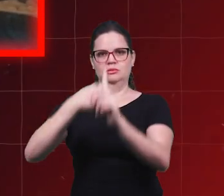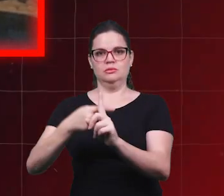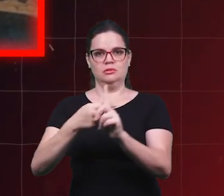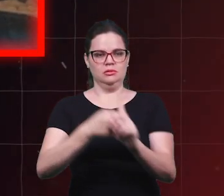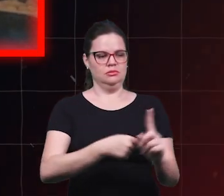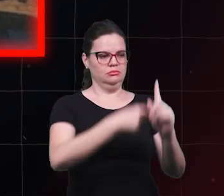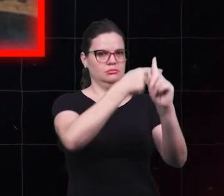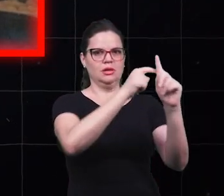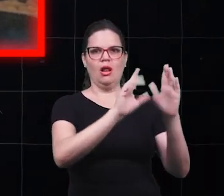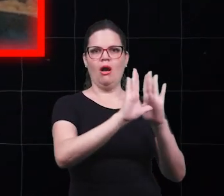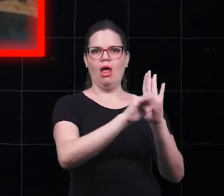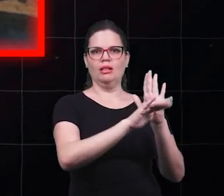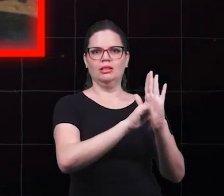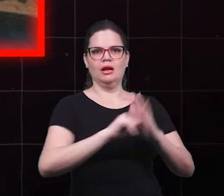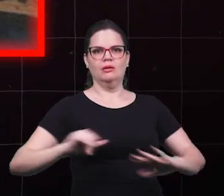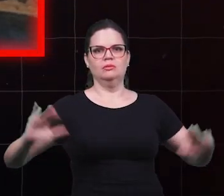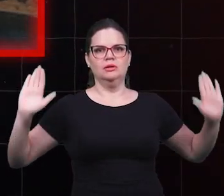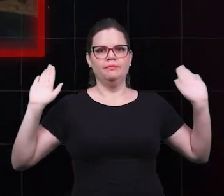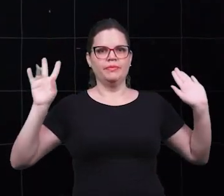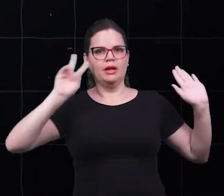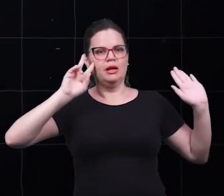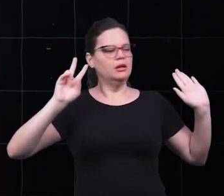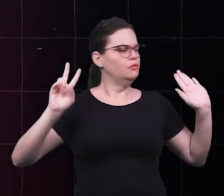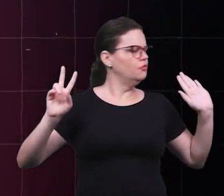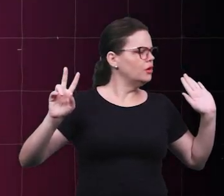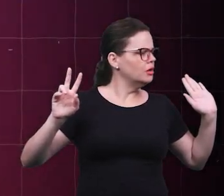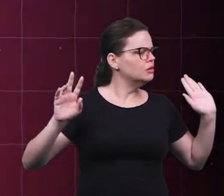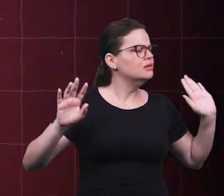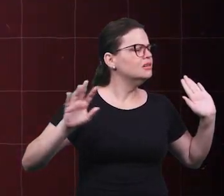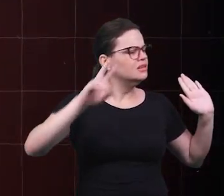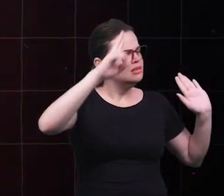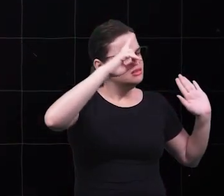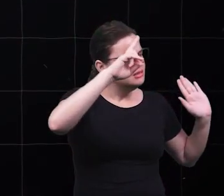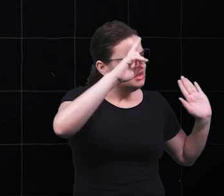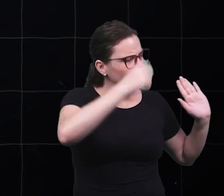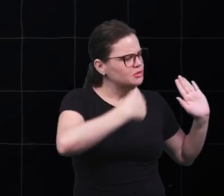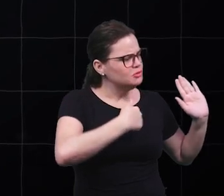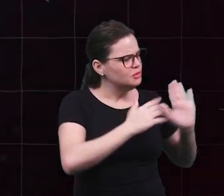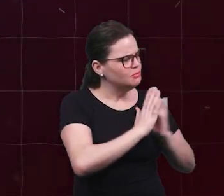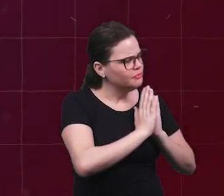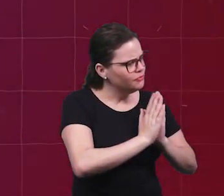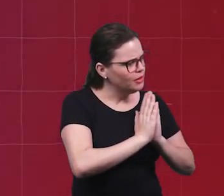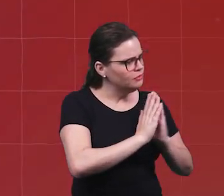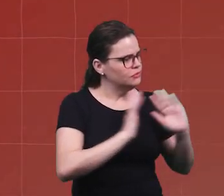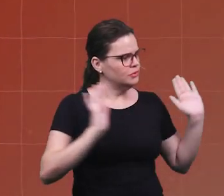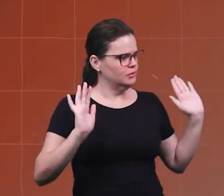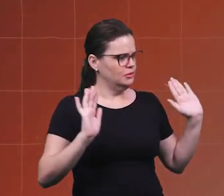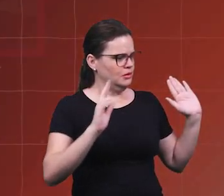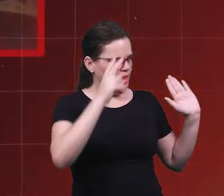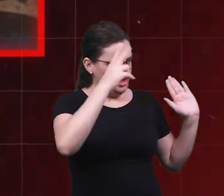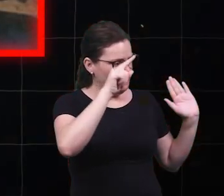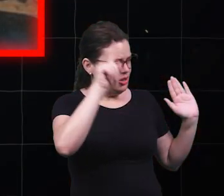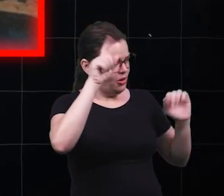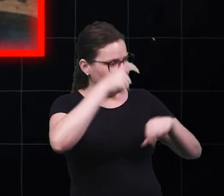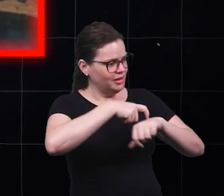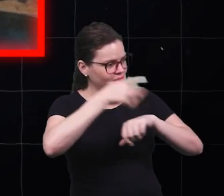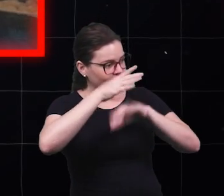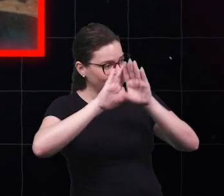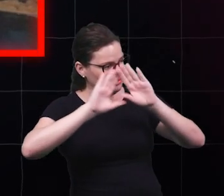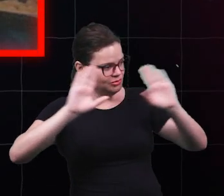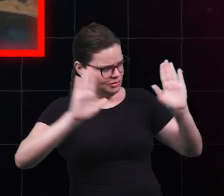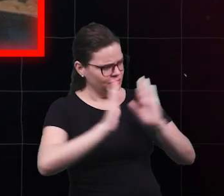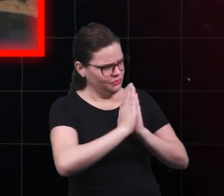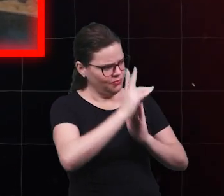ele responde, diz assim: em verdade te digo que hoje mesmo estarás comigo no paraíso. Mas o que que